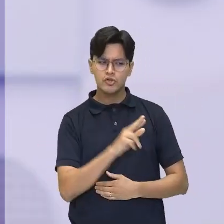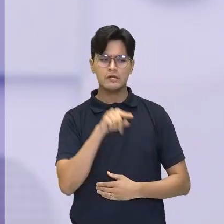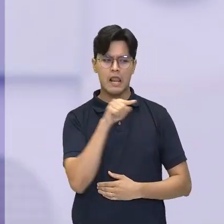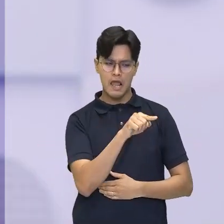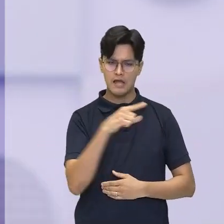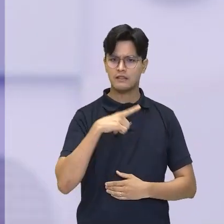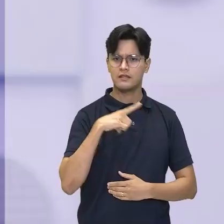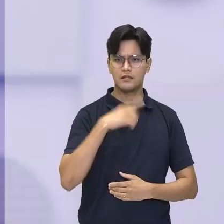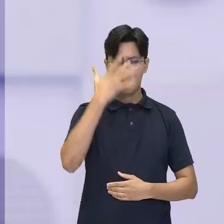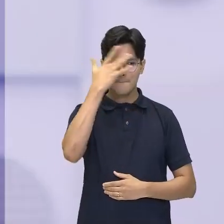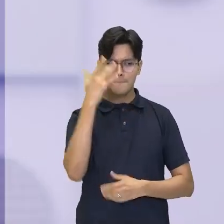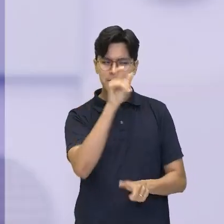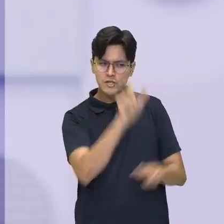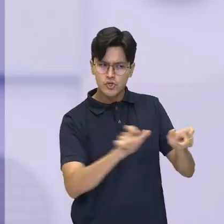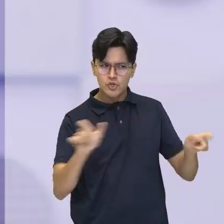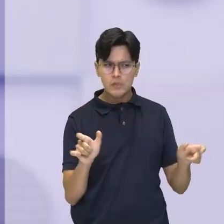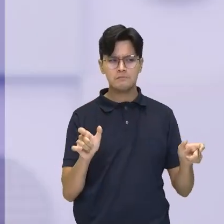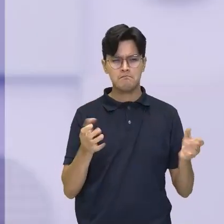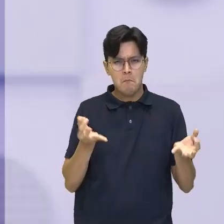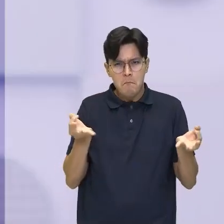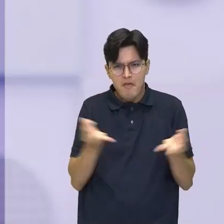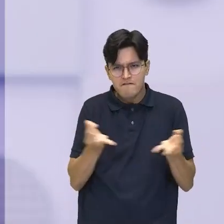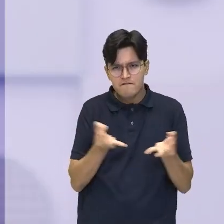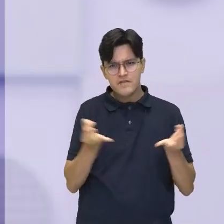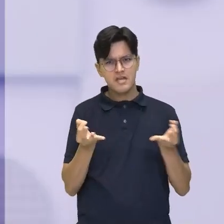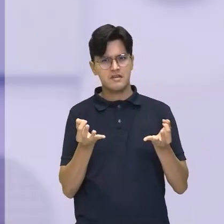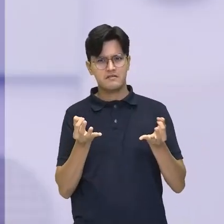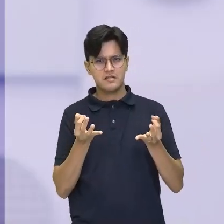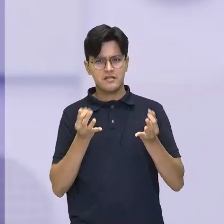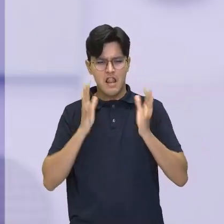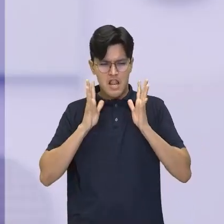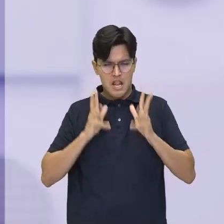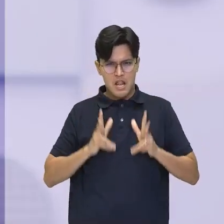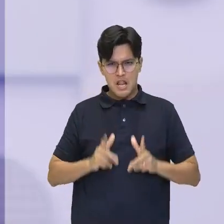precisa, em muitos momentos, em vários momentos,